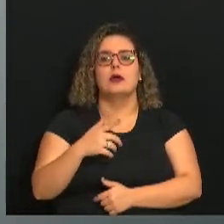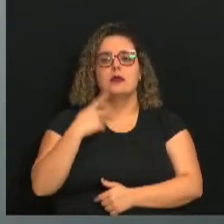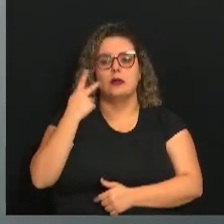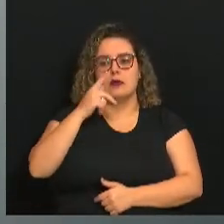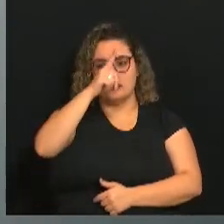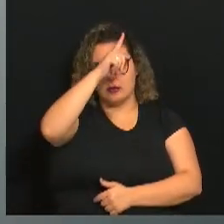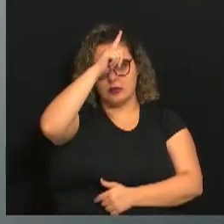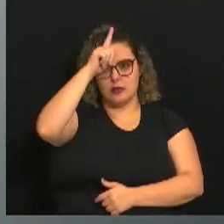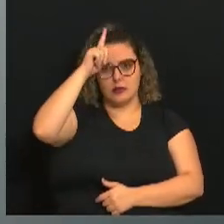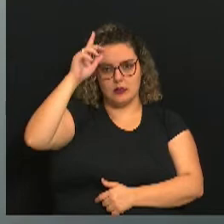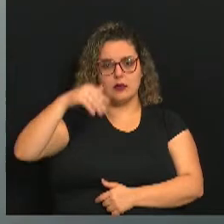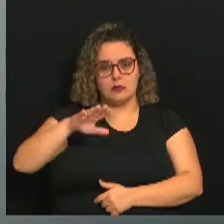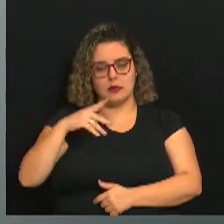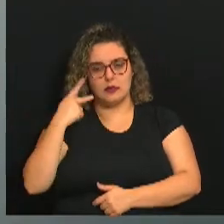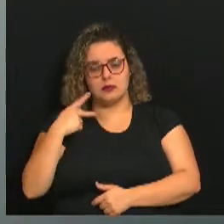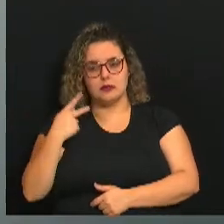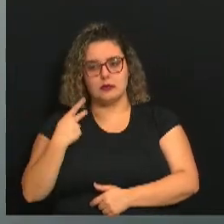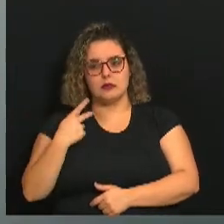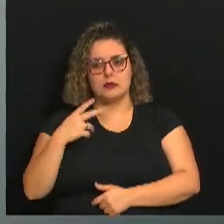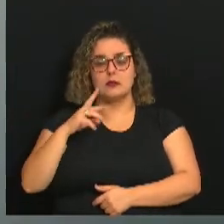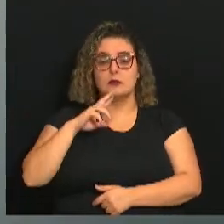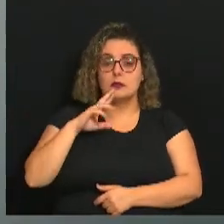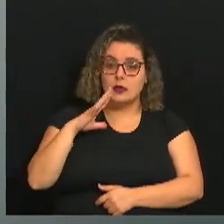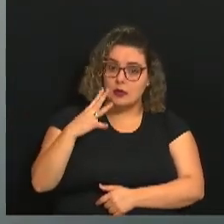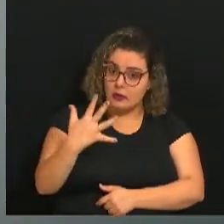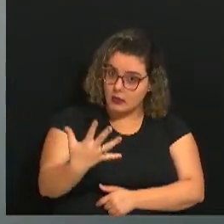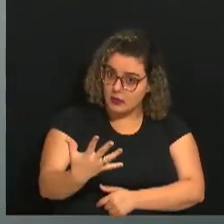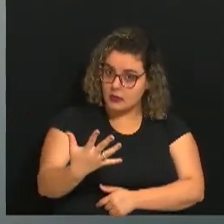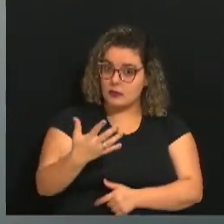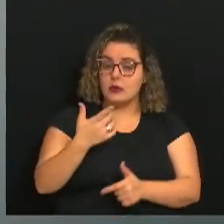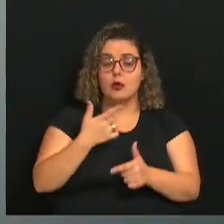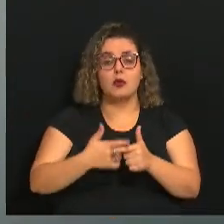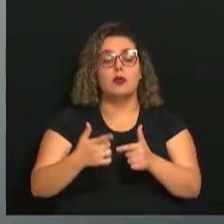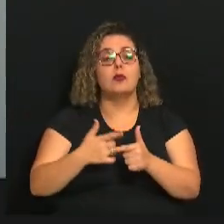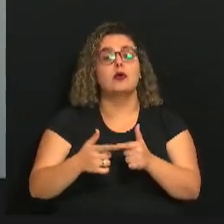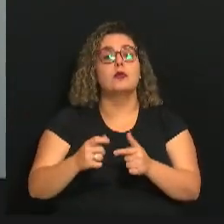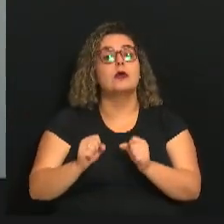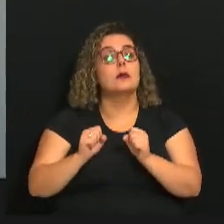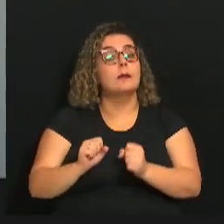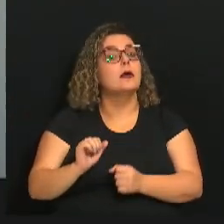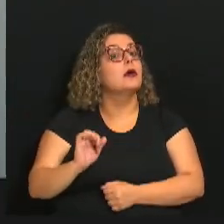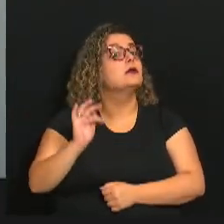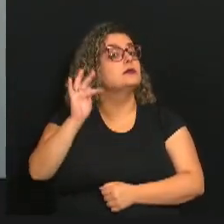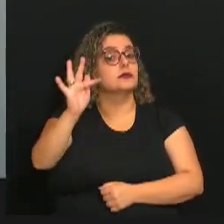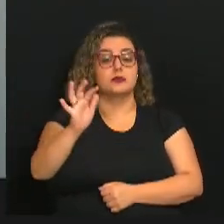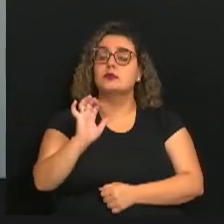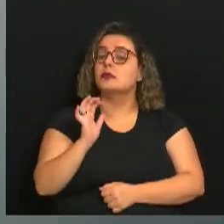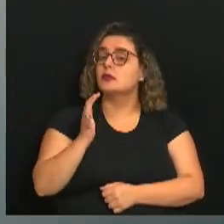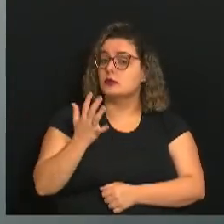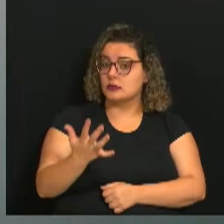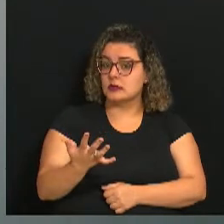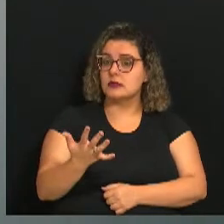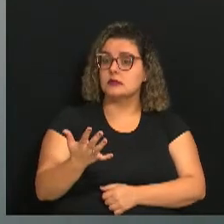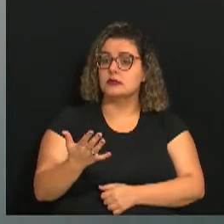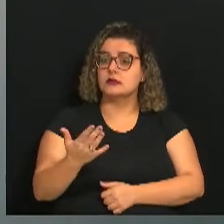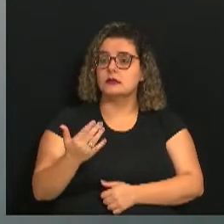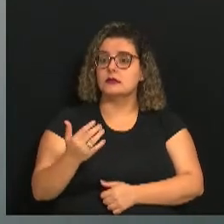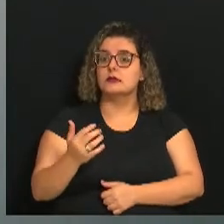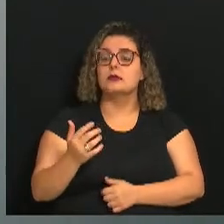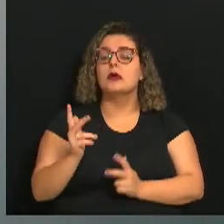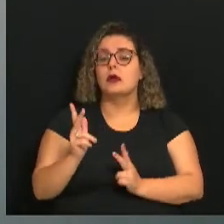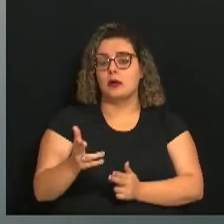vereadores, para solucionar as dificuldades que, porventura, possam acontecer decorrente dessas situações aí que